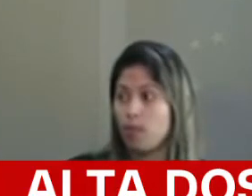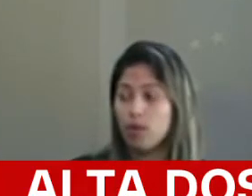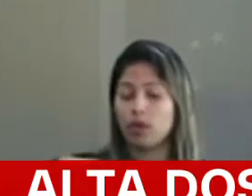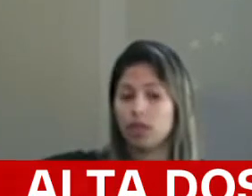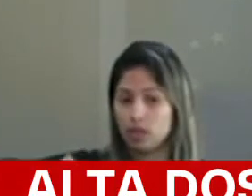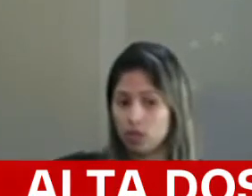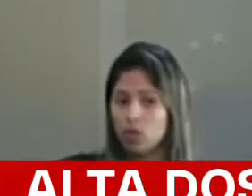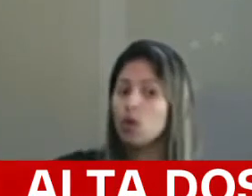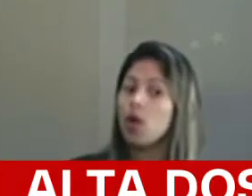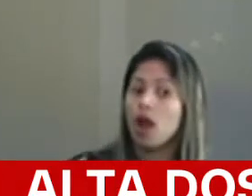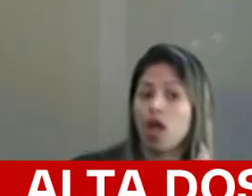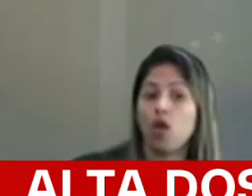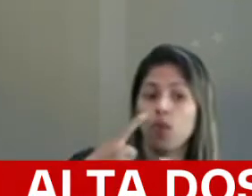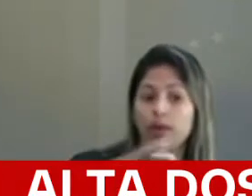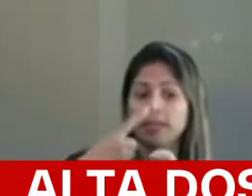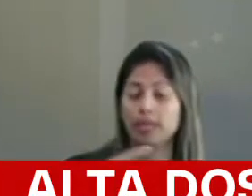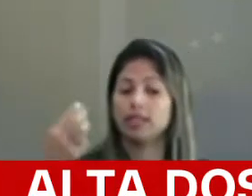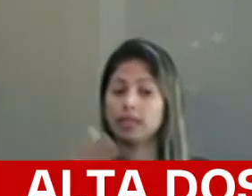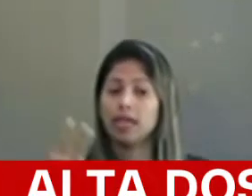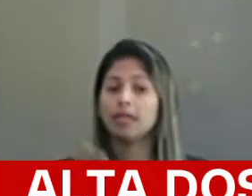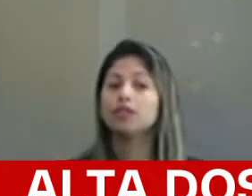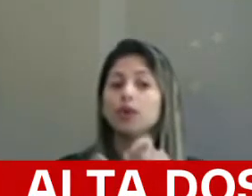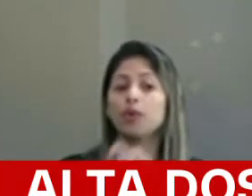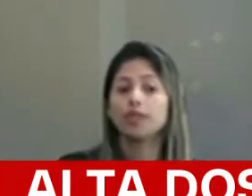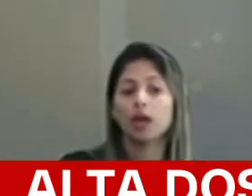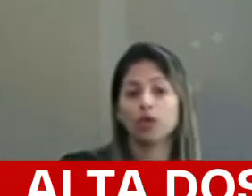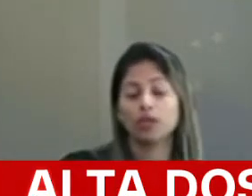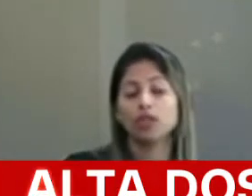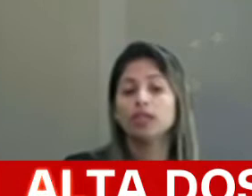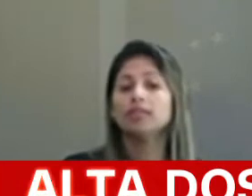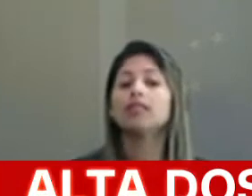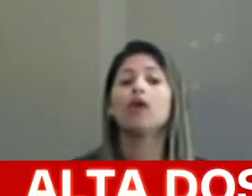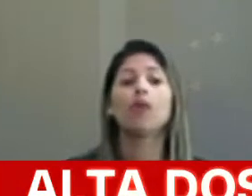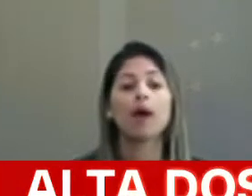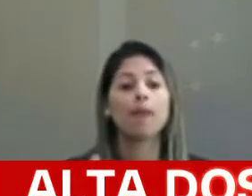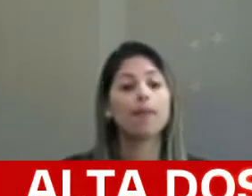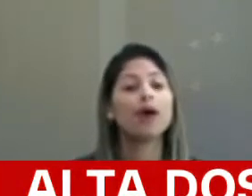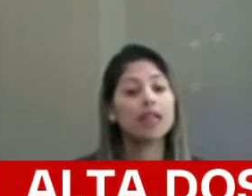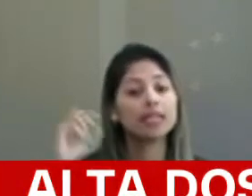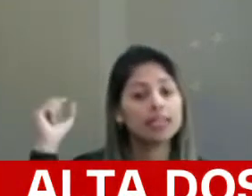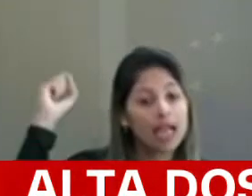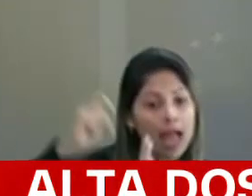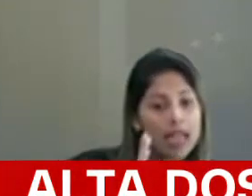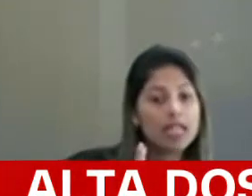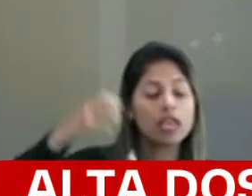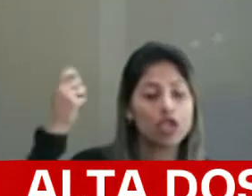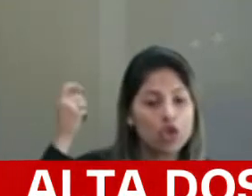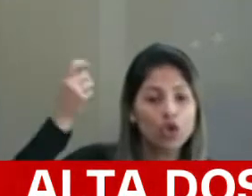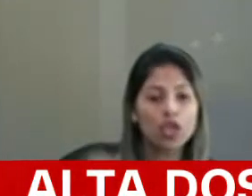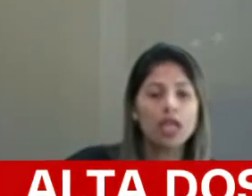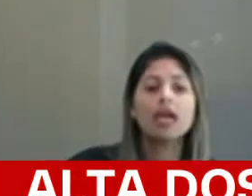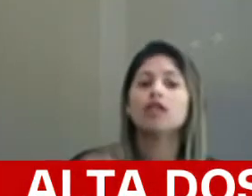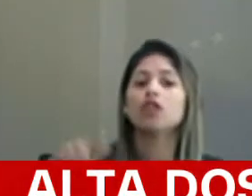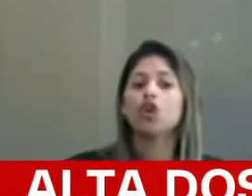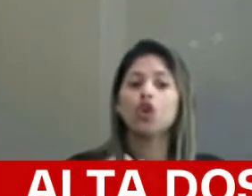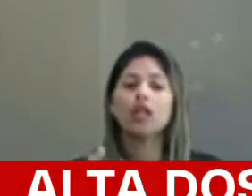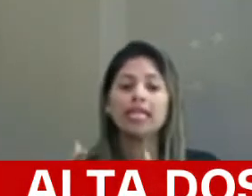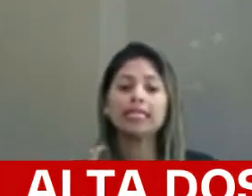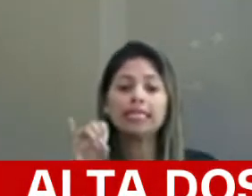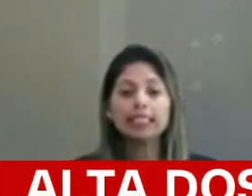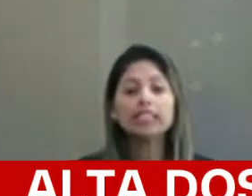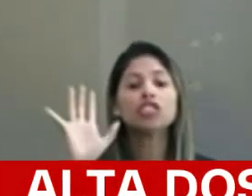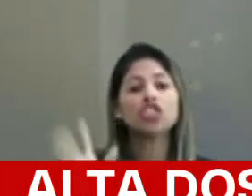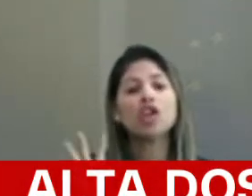155, parágrafo 2º, inciso 3º da Constituição Federal, a alíquota aplicável aos produtos em questão, caso o